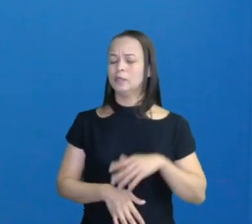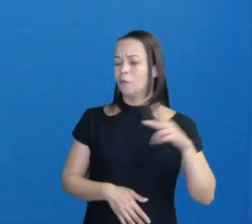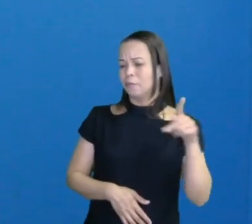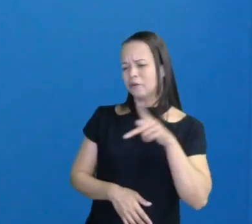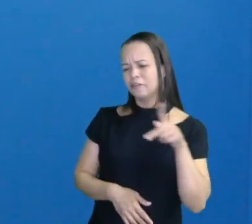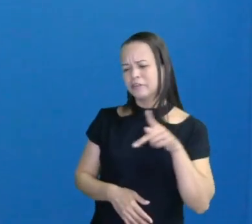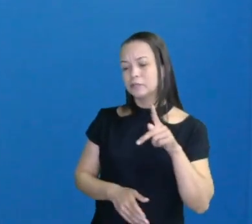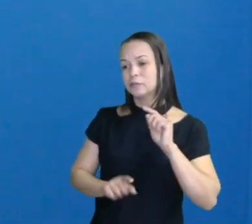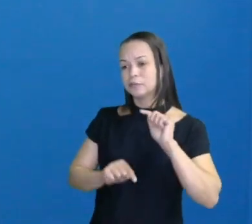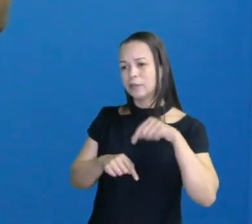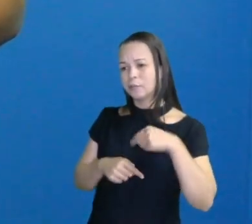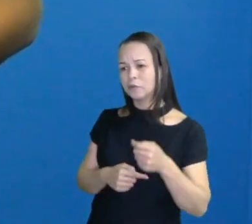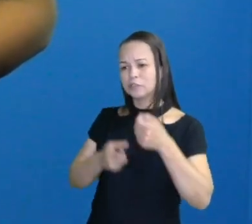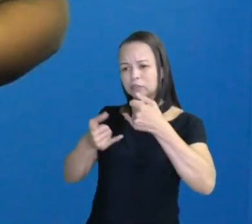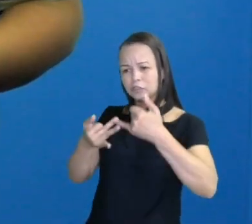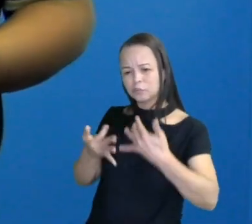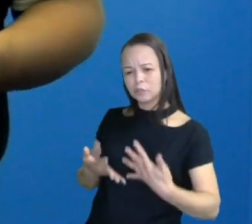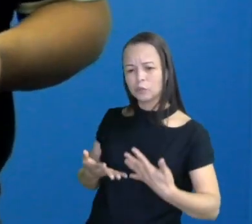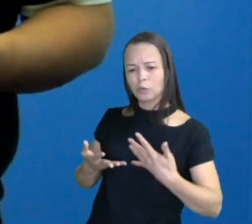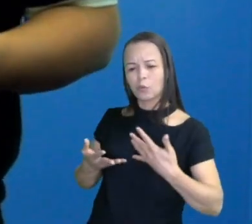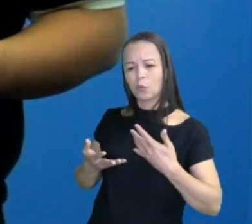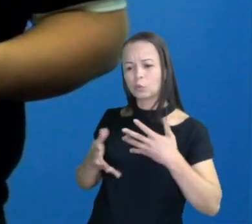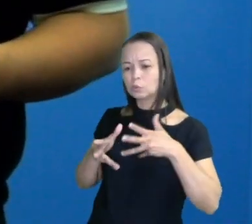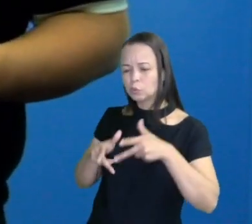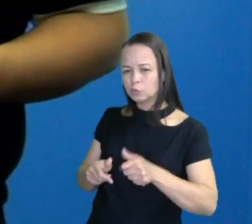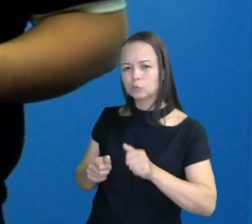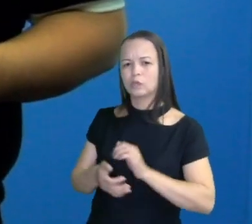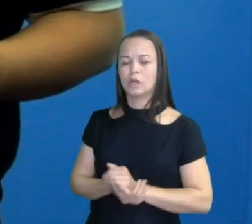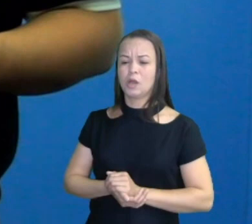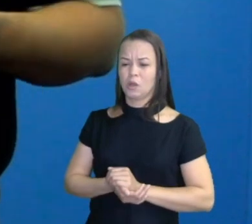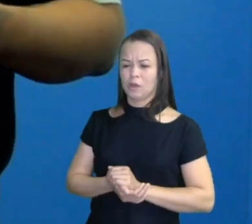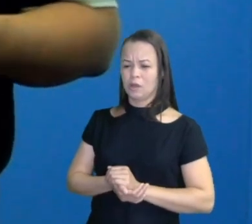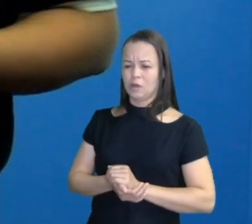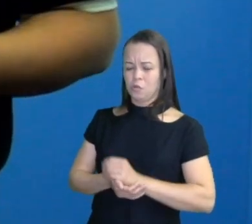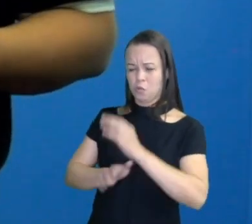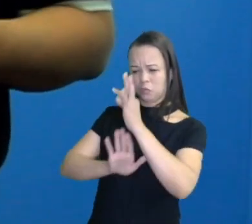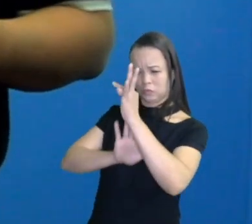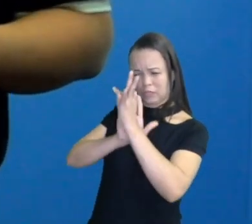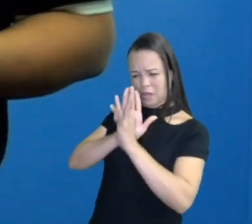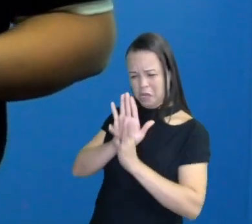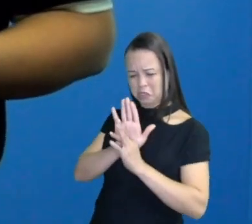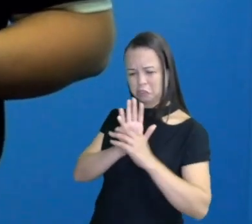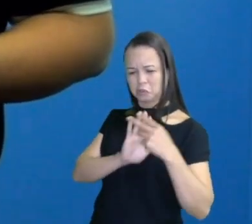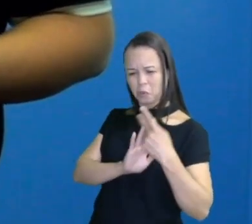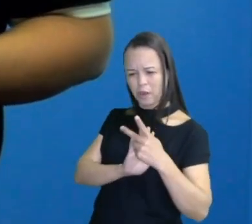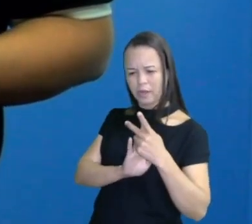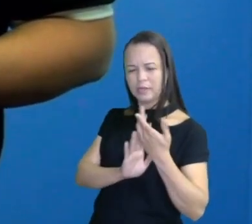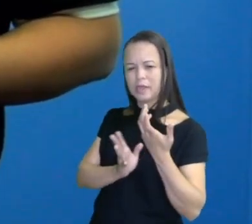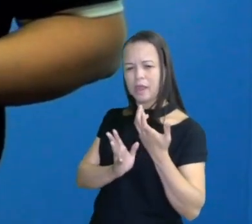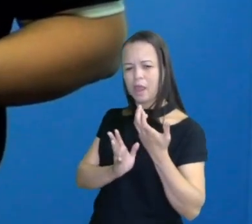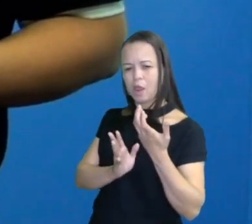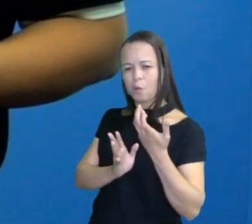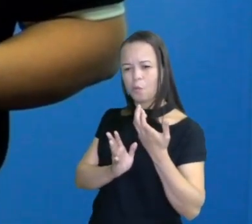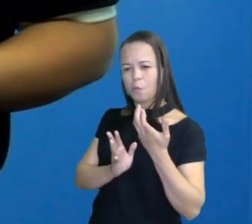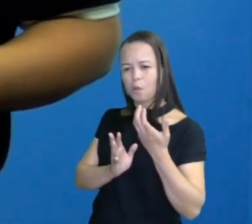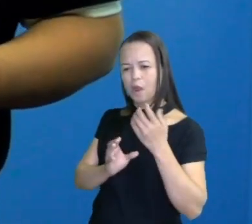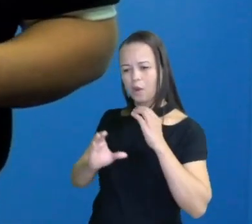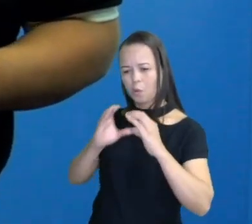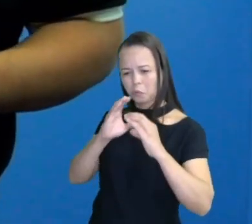que você disse tudo isso, o texto, ele é uma atividade